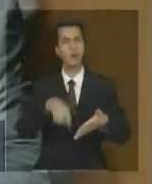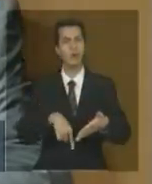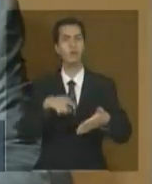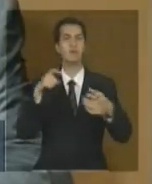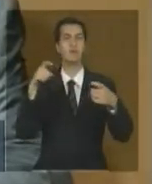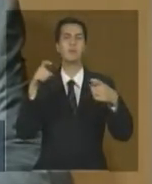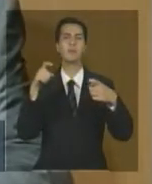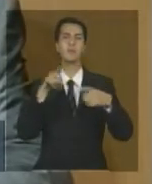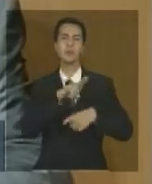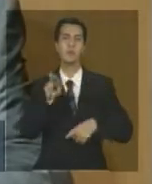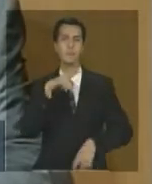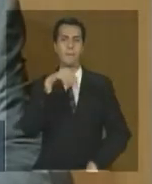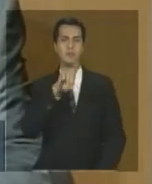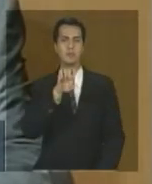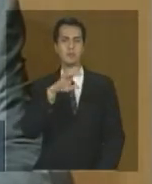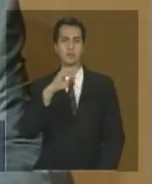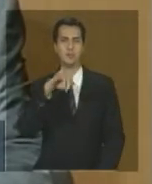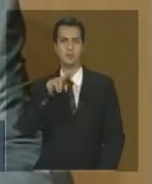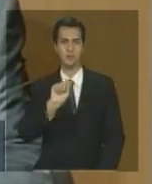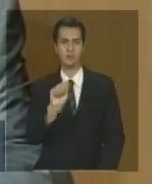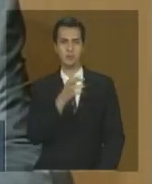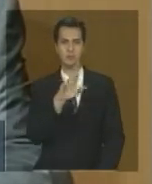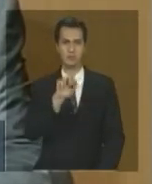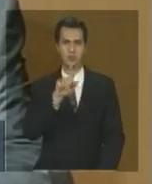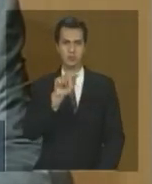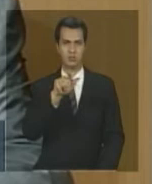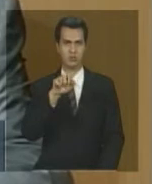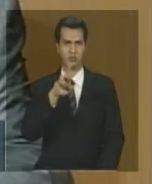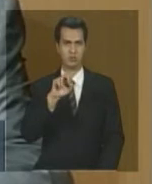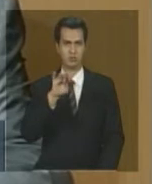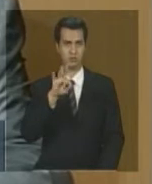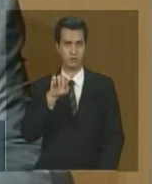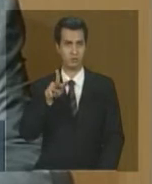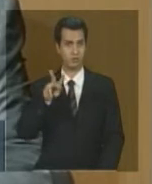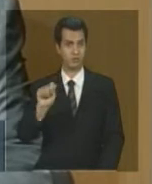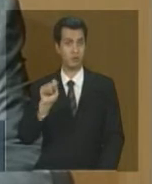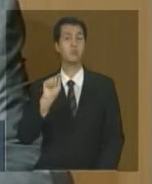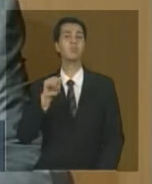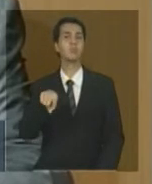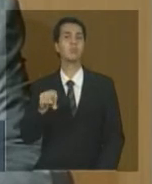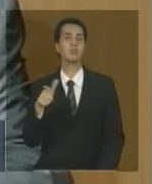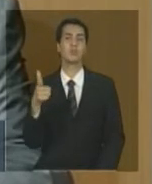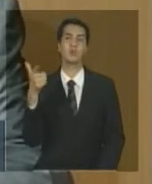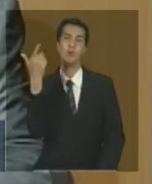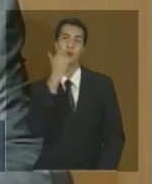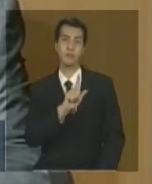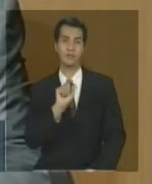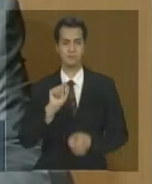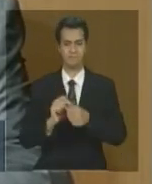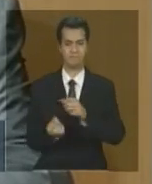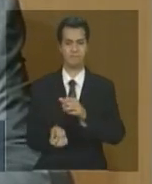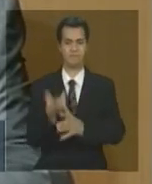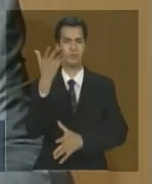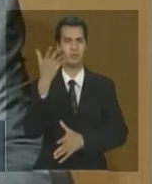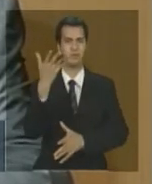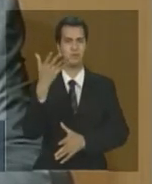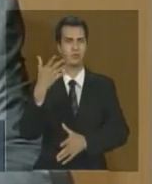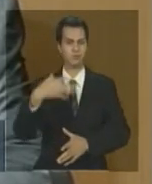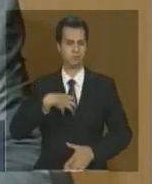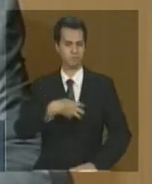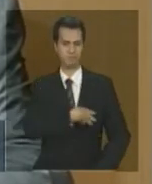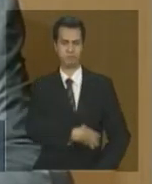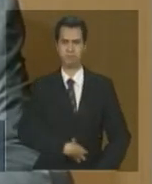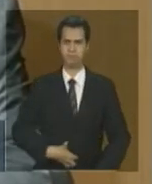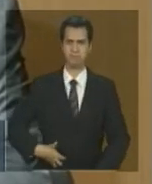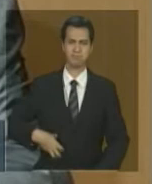regenerativa, que consegue criar órgãos para transplante em